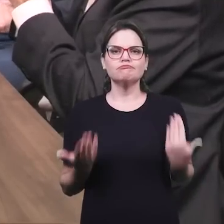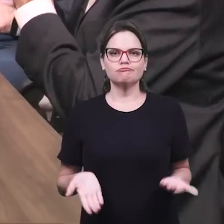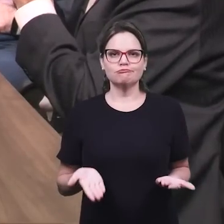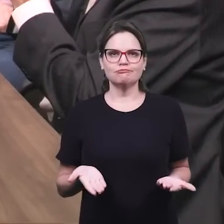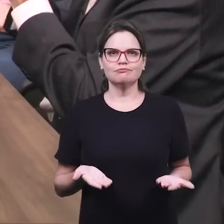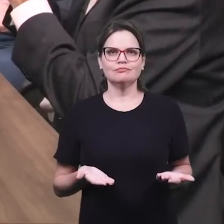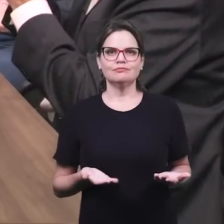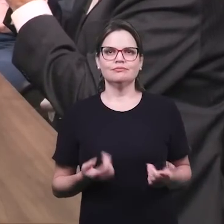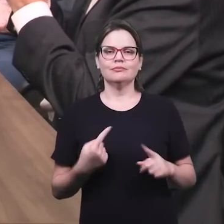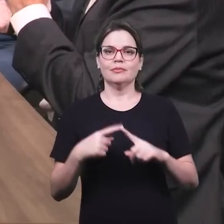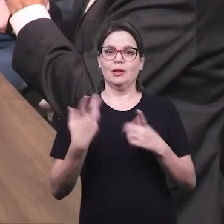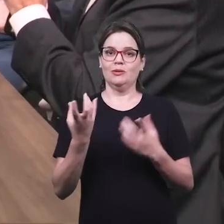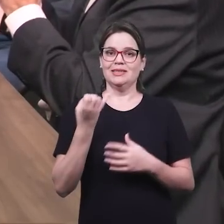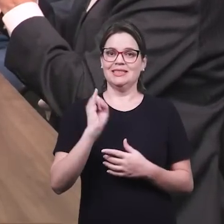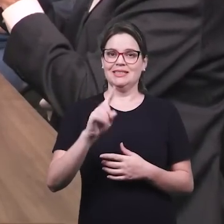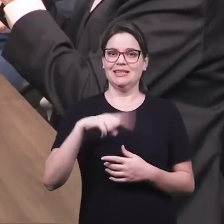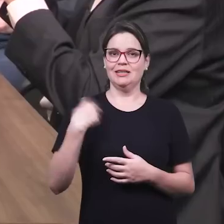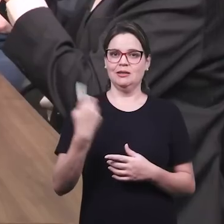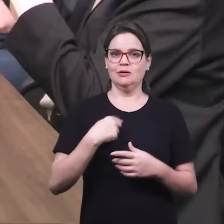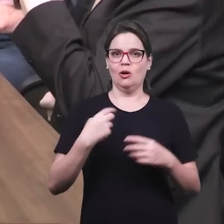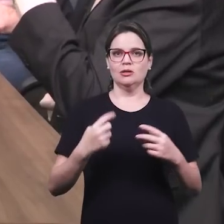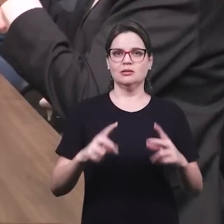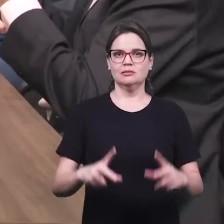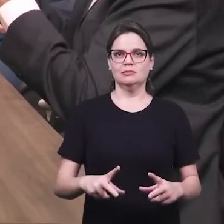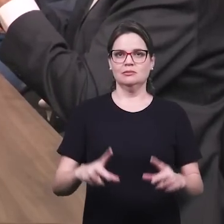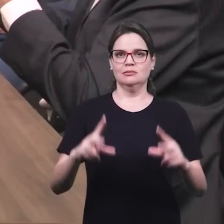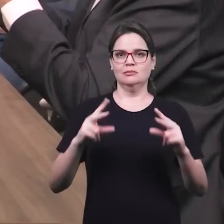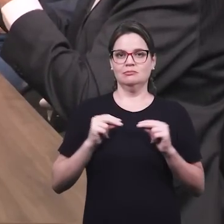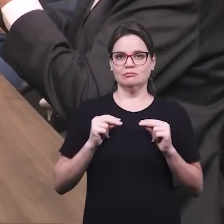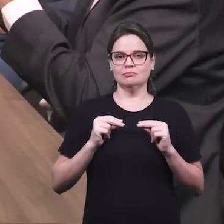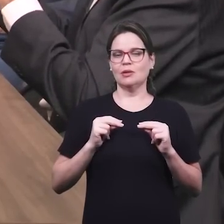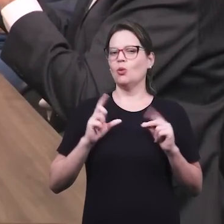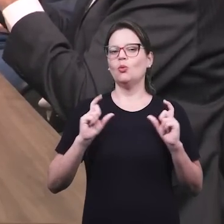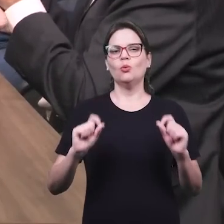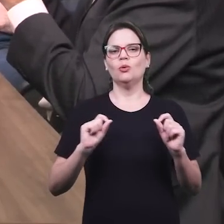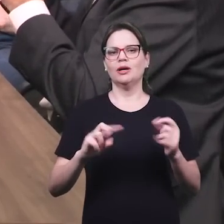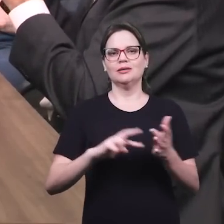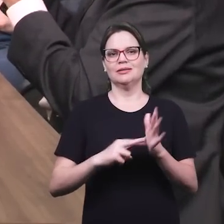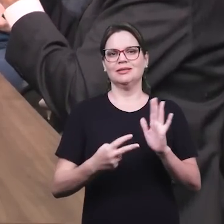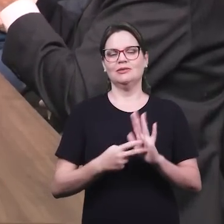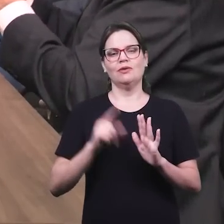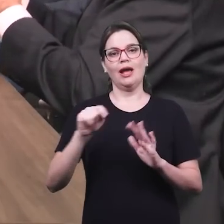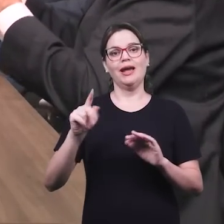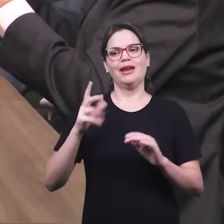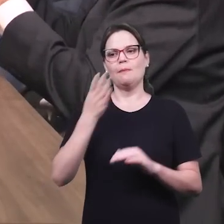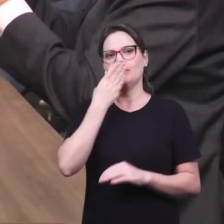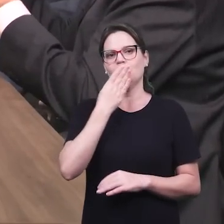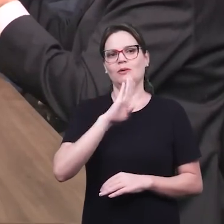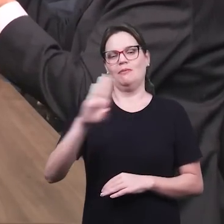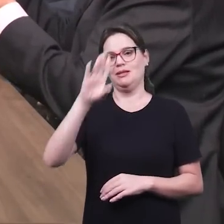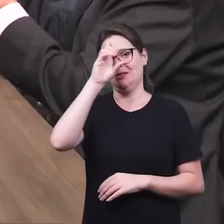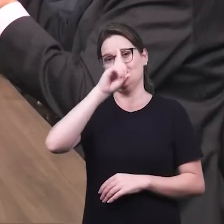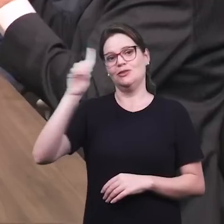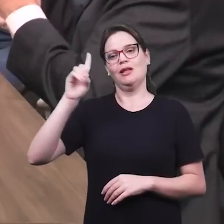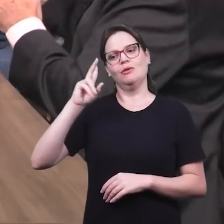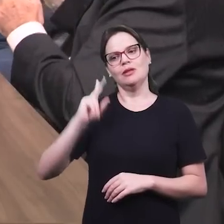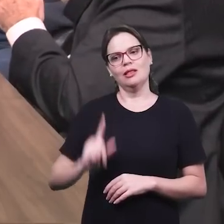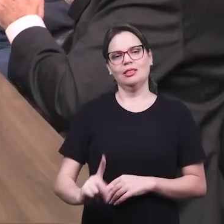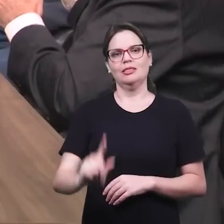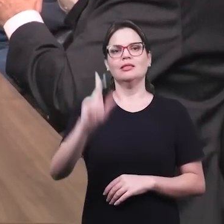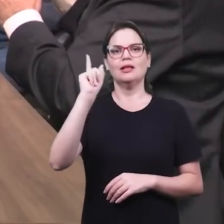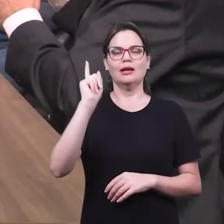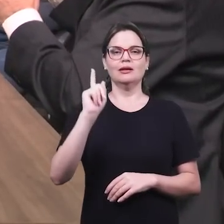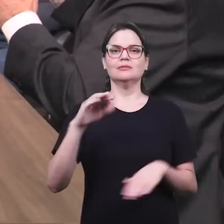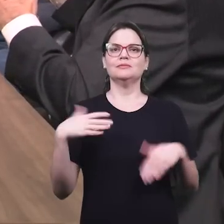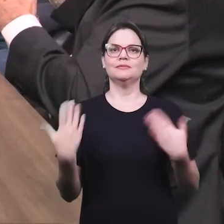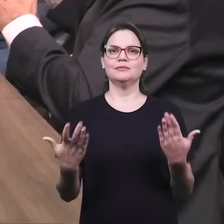se preocupamos com a herança, nós estamos se preocupando com o reino eterno. Então, Abraão estava ali numa situação em que